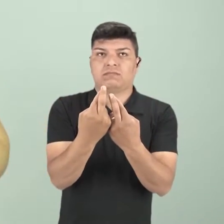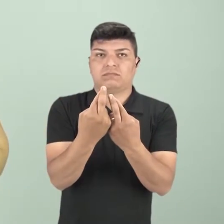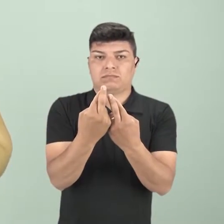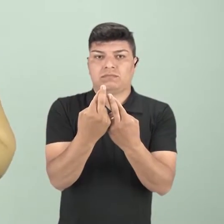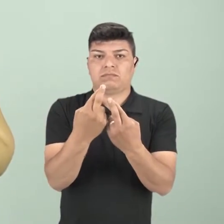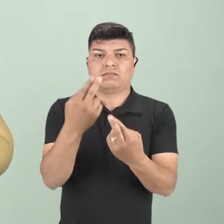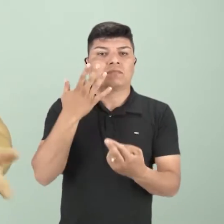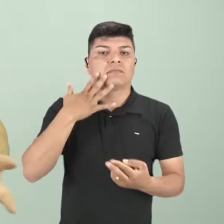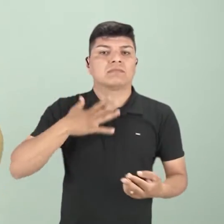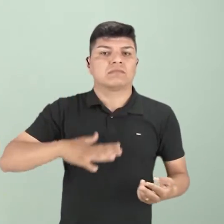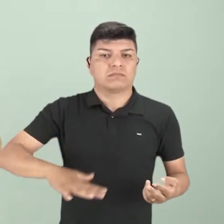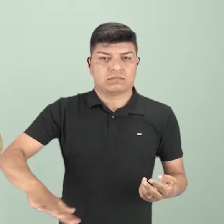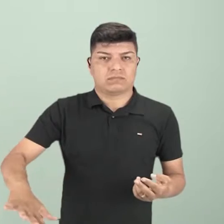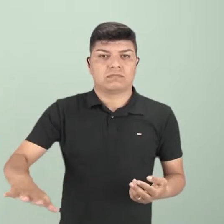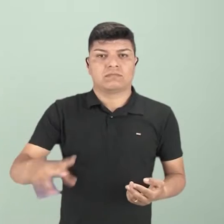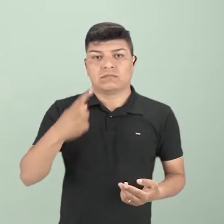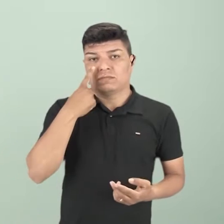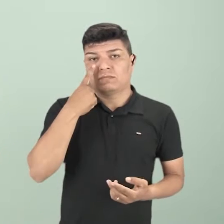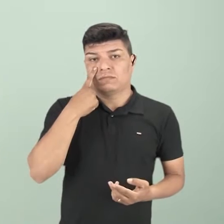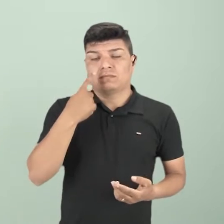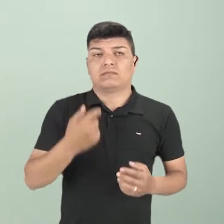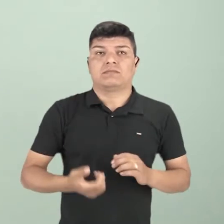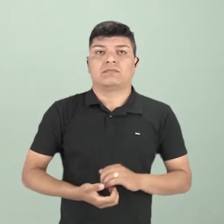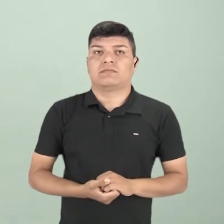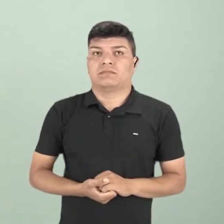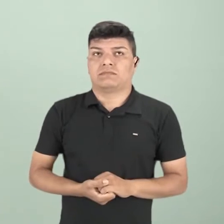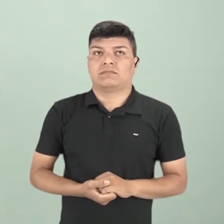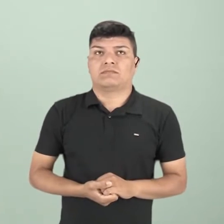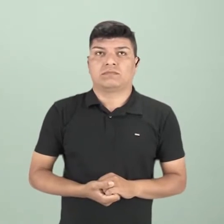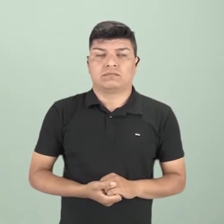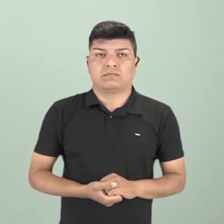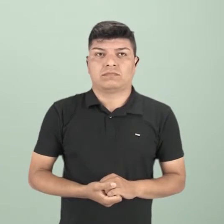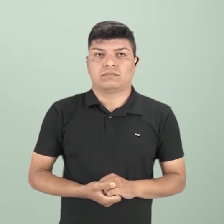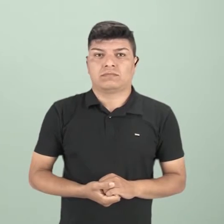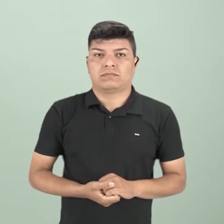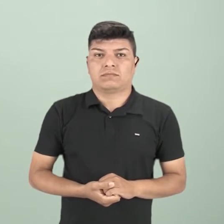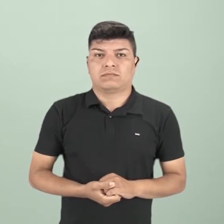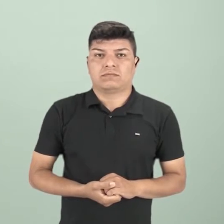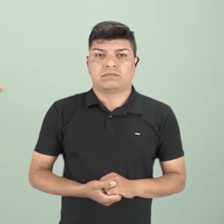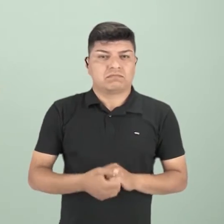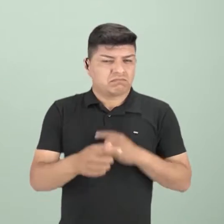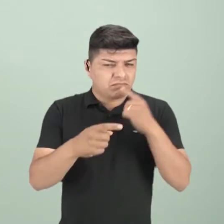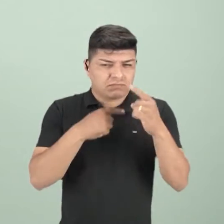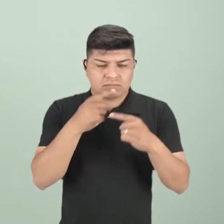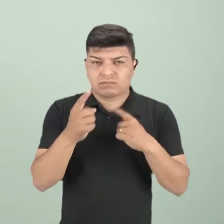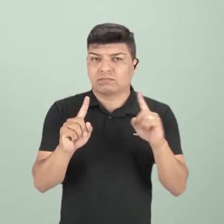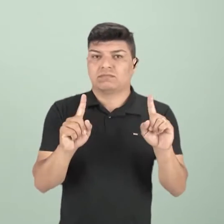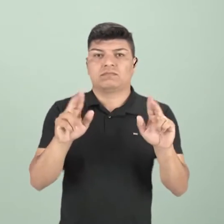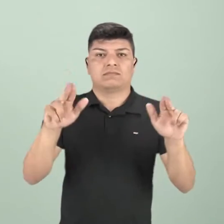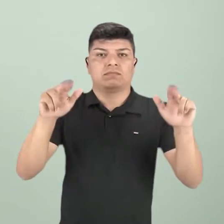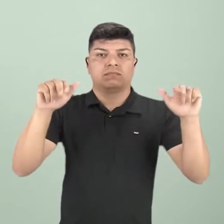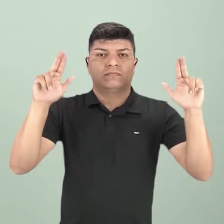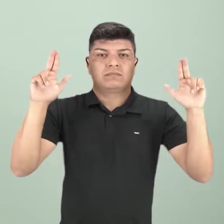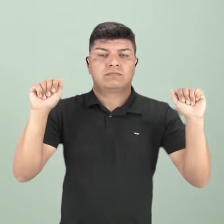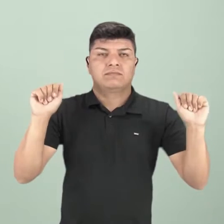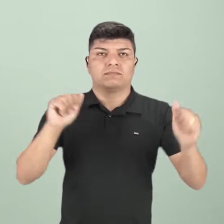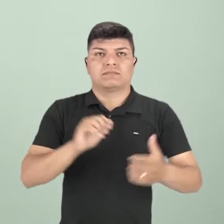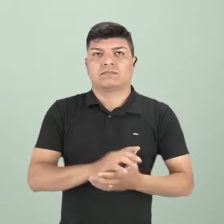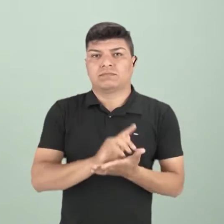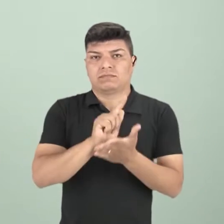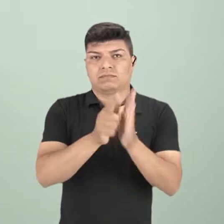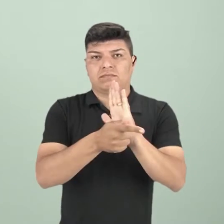éramos crianças ouvíamos muito, né? Então, assim você não vai duvidar nunca de que se trata do gênero